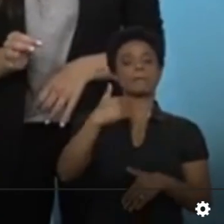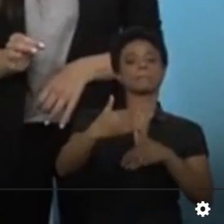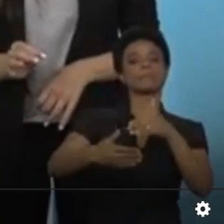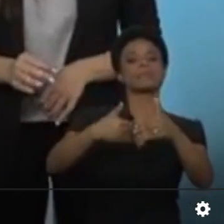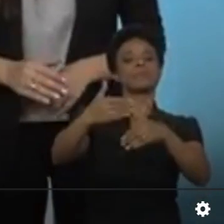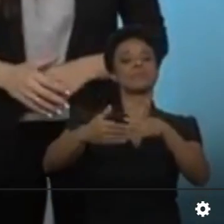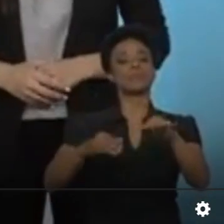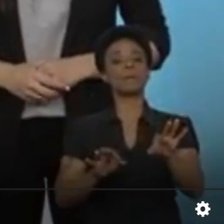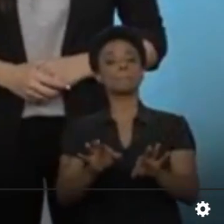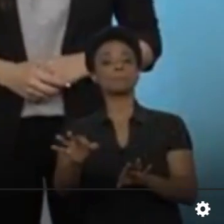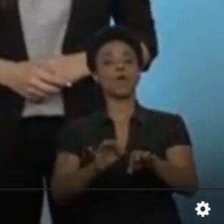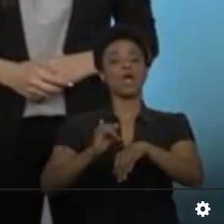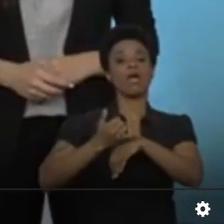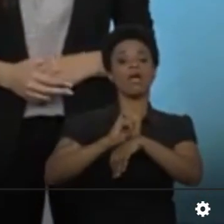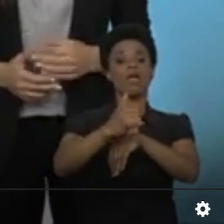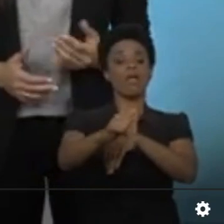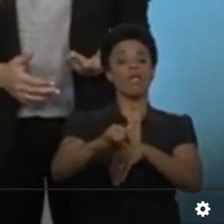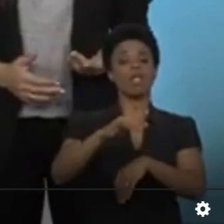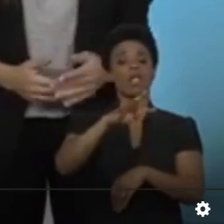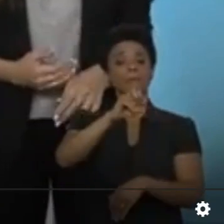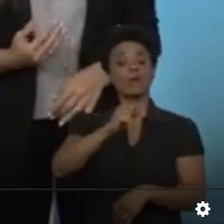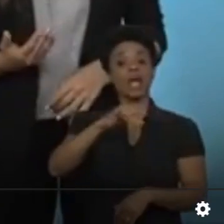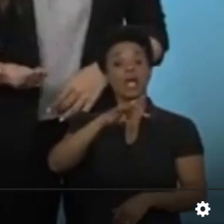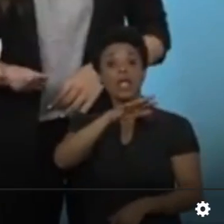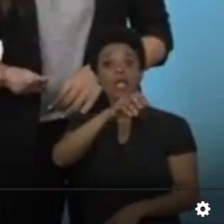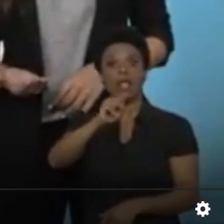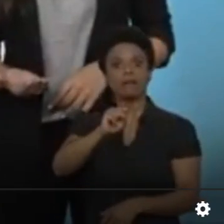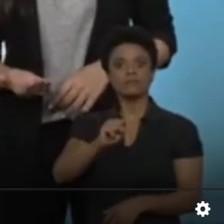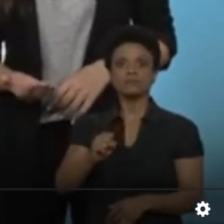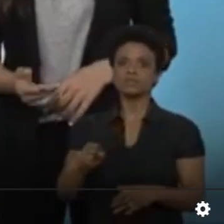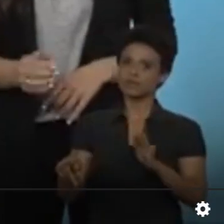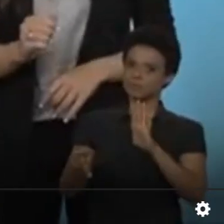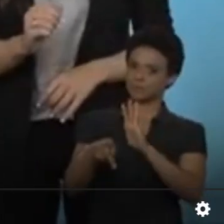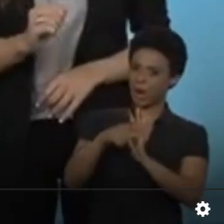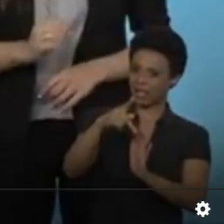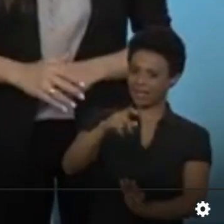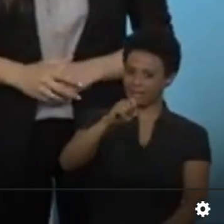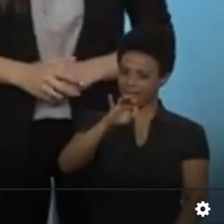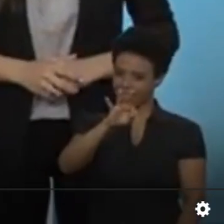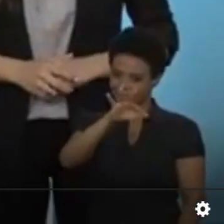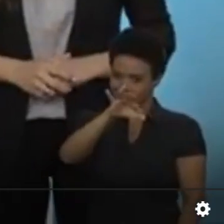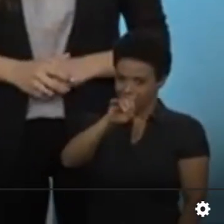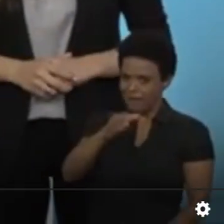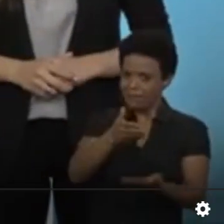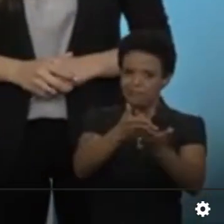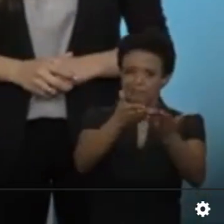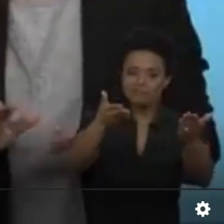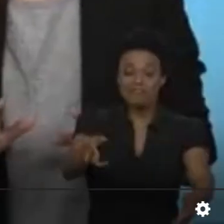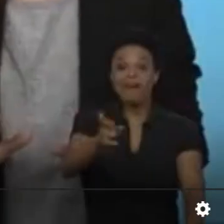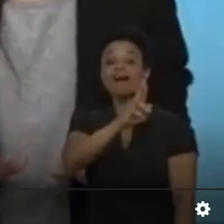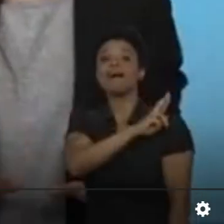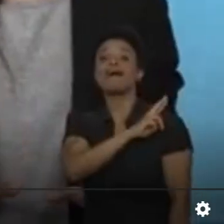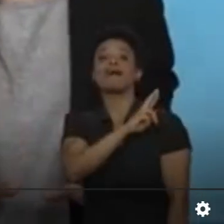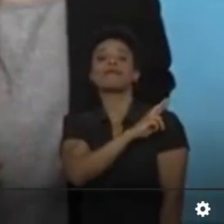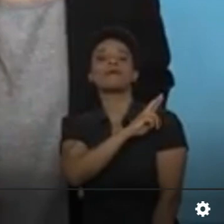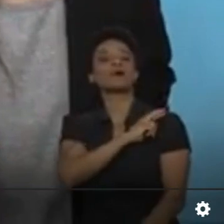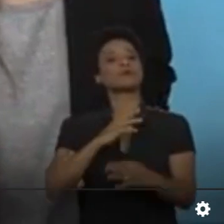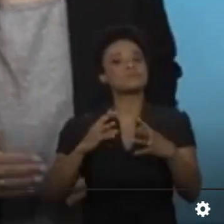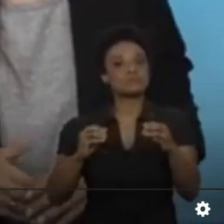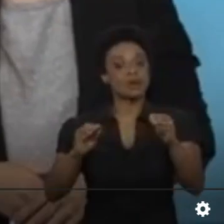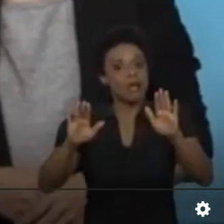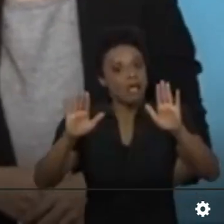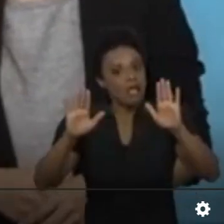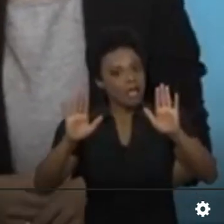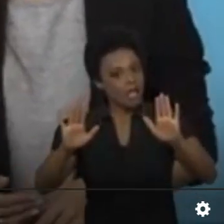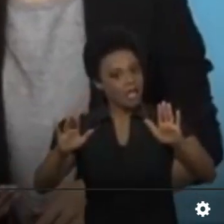de um projeto elétrico de baixa tensão. E, como parte do seu estágio, você será responsável por ele. Mas calma, eu